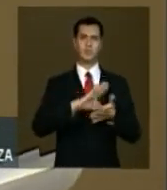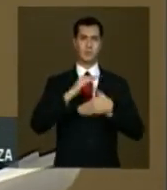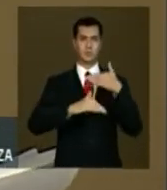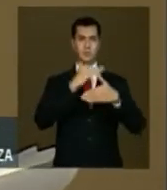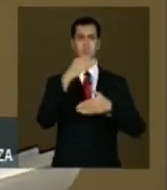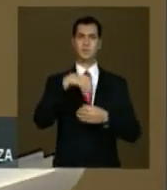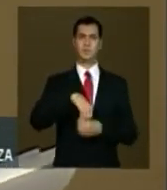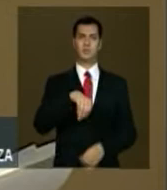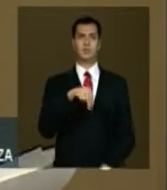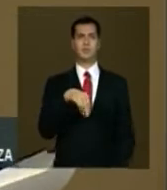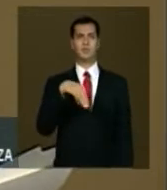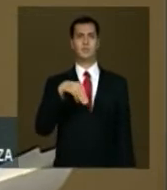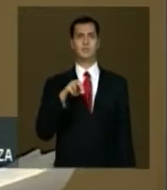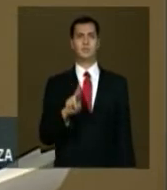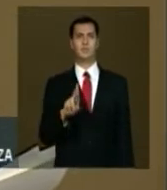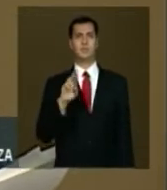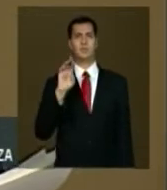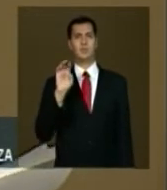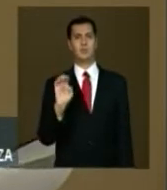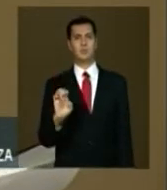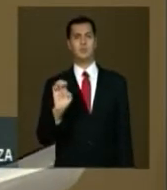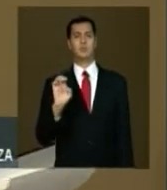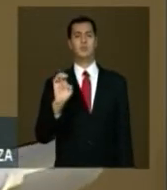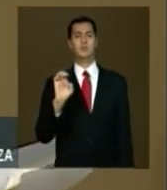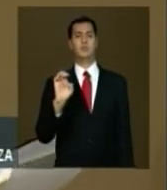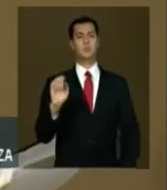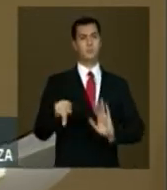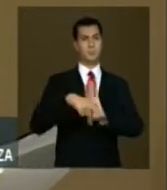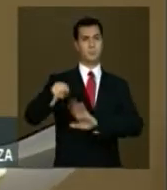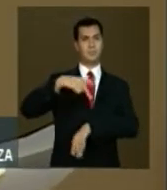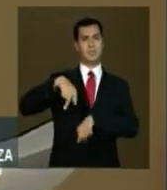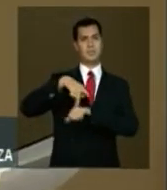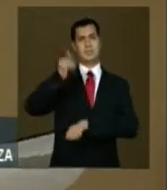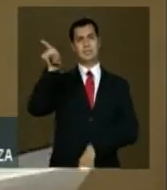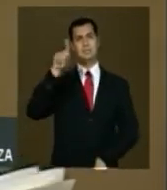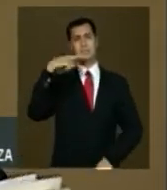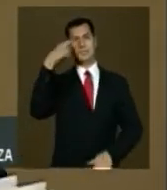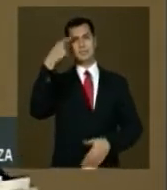relações exteriores e cooperação da Espanha Gonzalo Robles